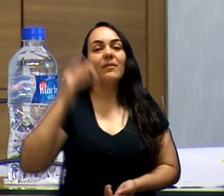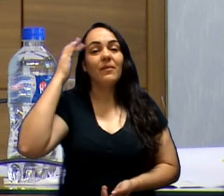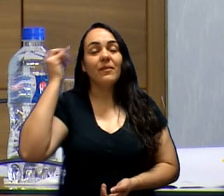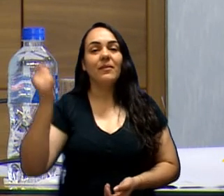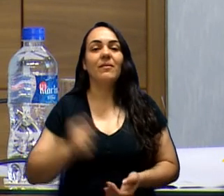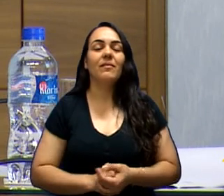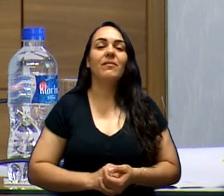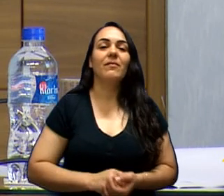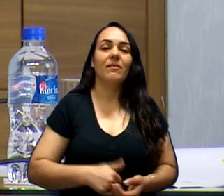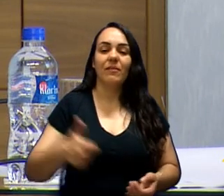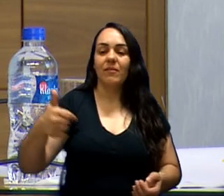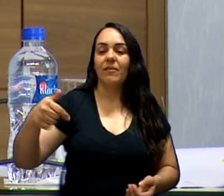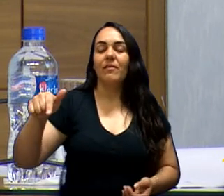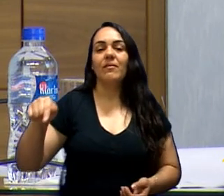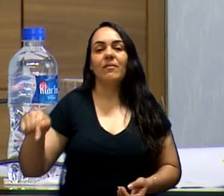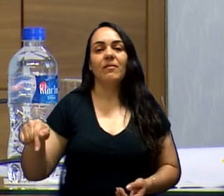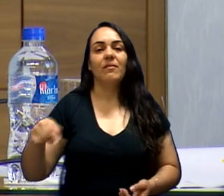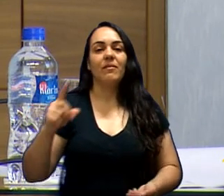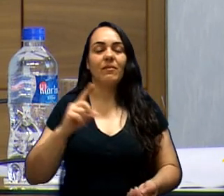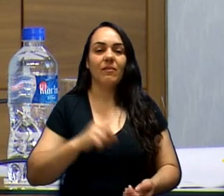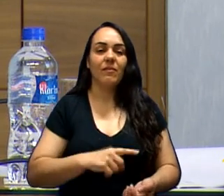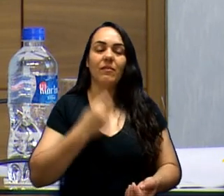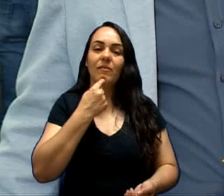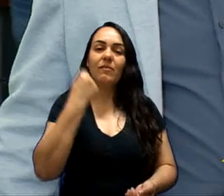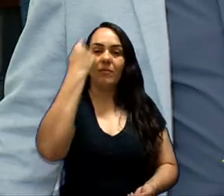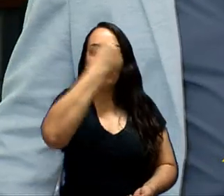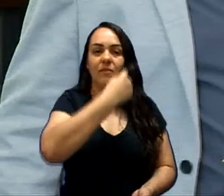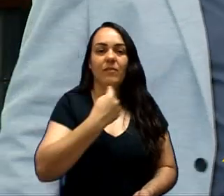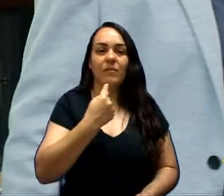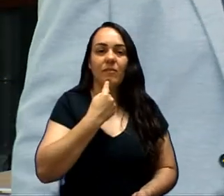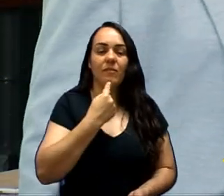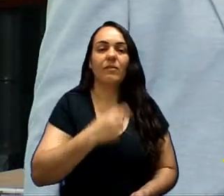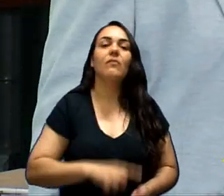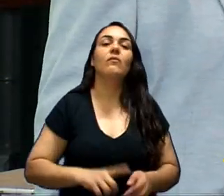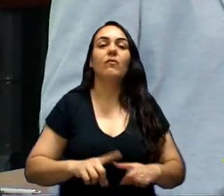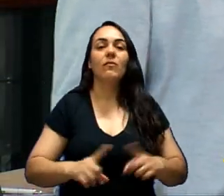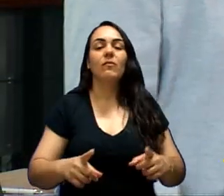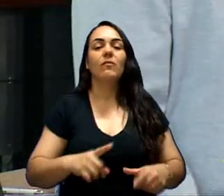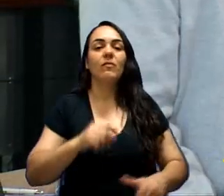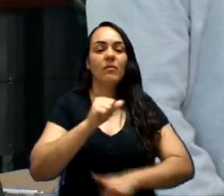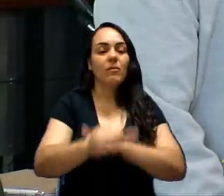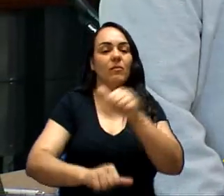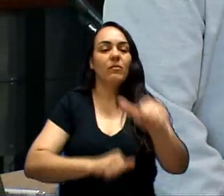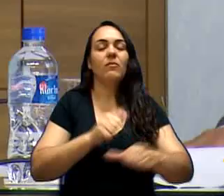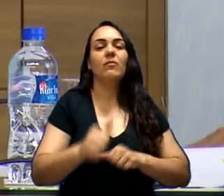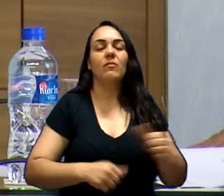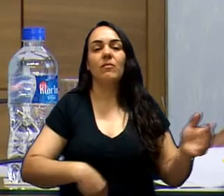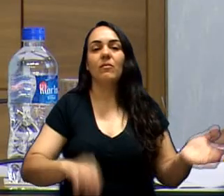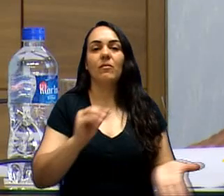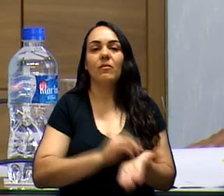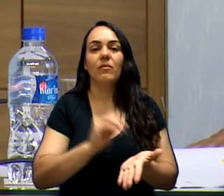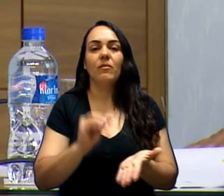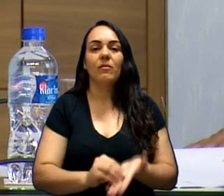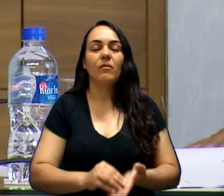às 17 horas, estaremos lá. Primeira discussão, eu quero pedir uma inversão de pauta aqui e